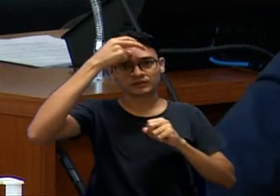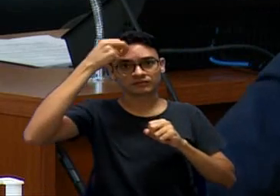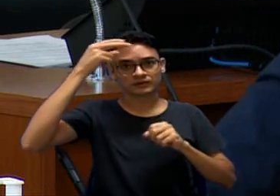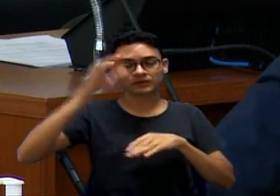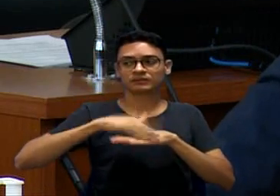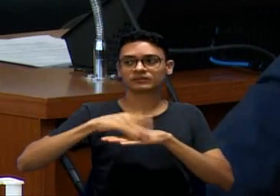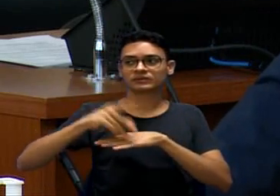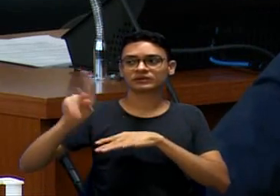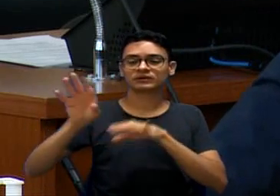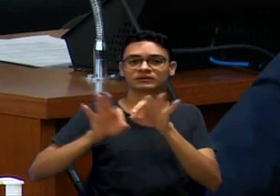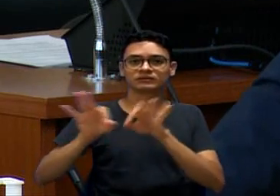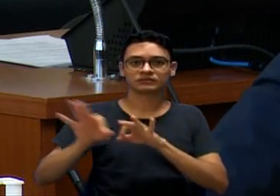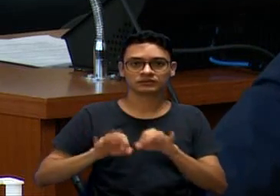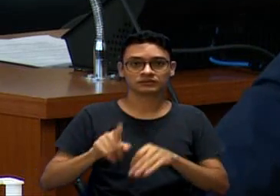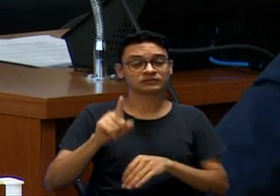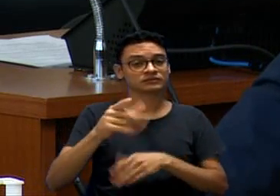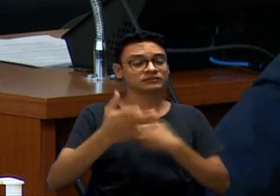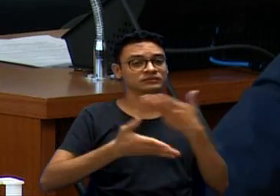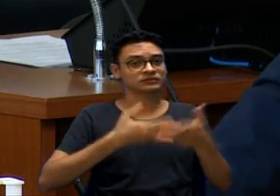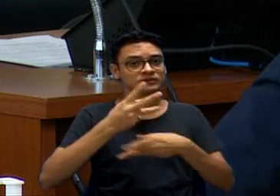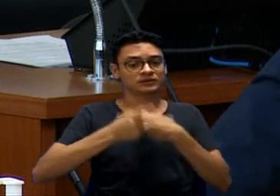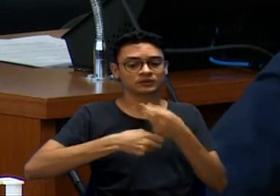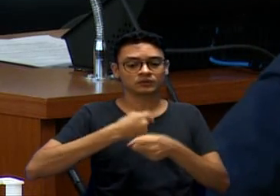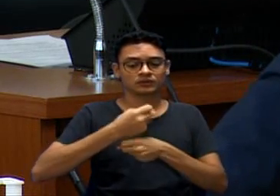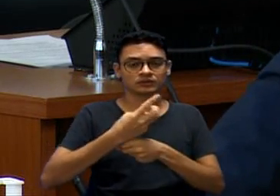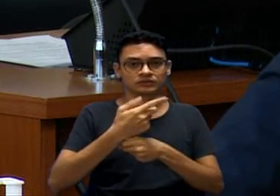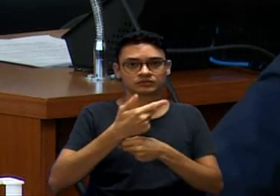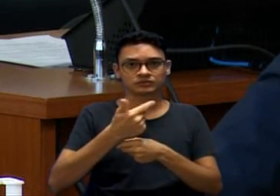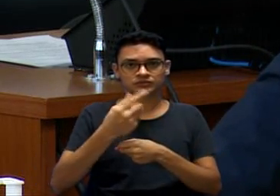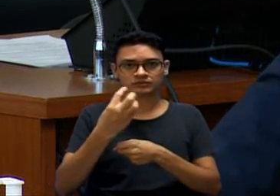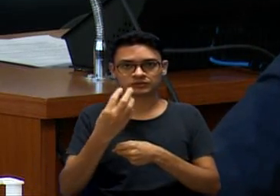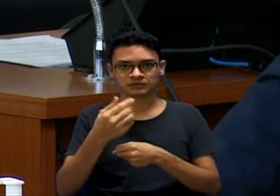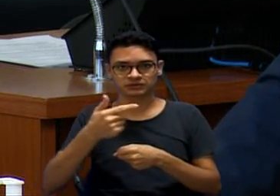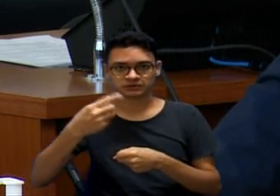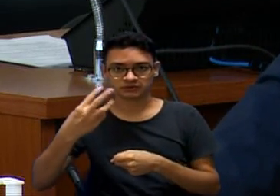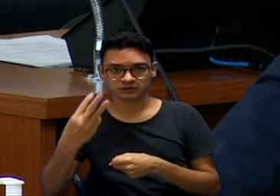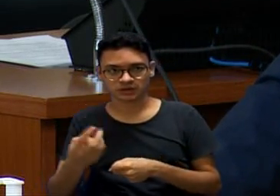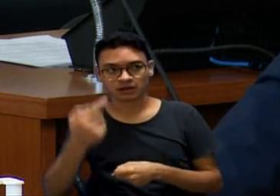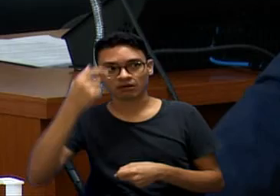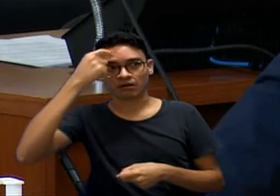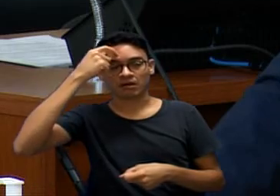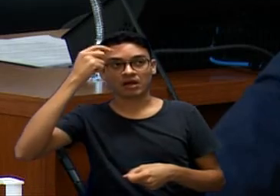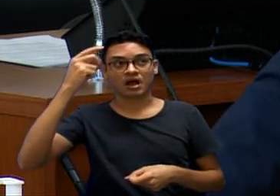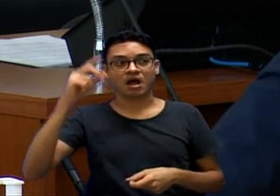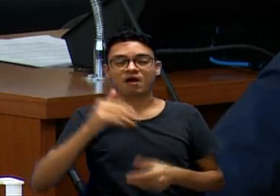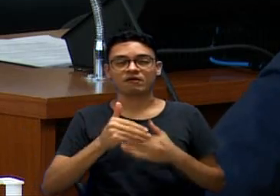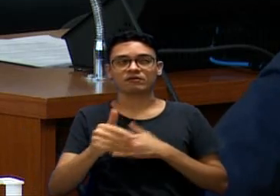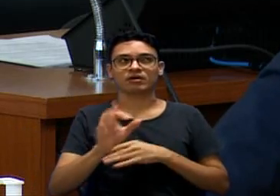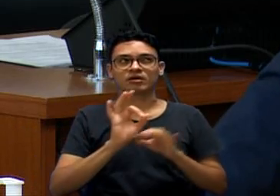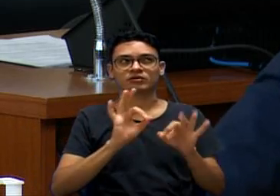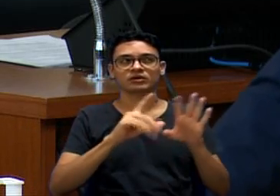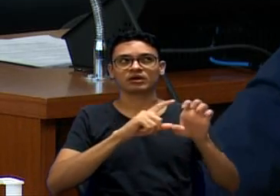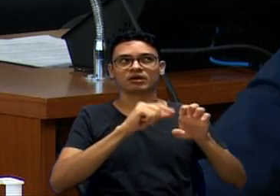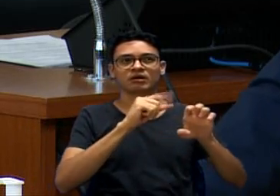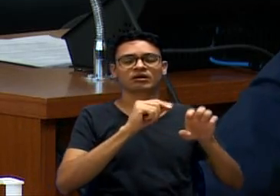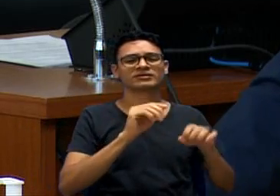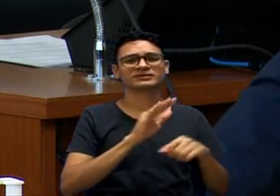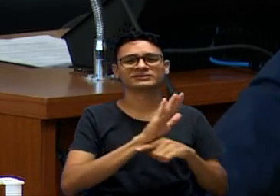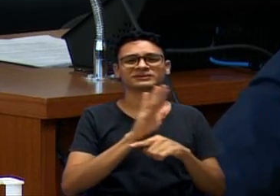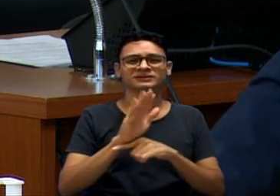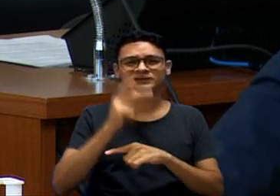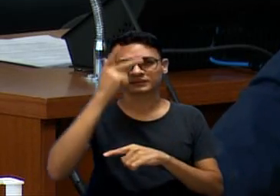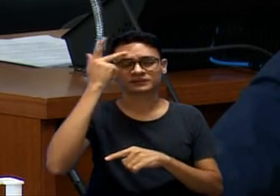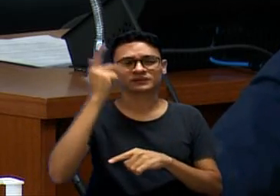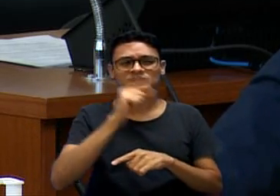tem que articular. O senhor tem que cuidar disso para o orçamento do ano que vem. Isso. Não cria ilusão para esse ano que os microempreendedores... Não, esse ano não. Não terão